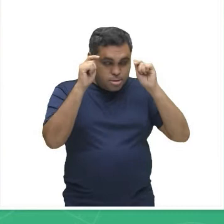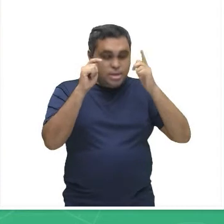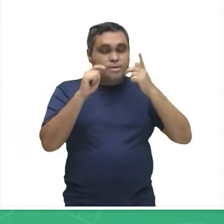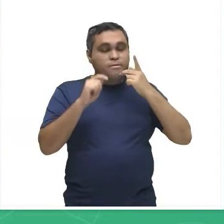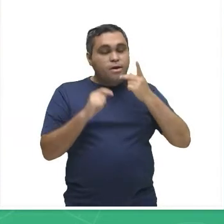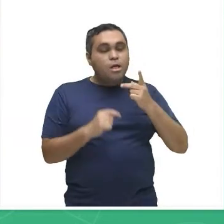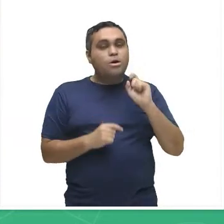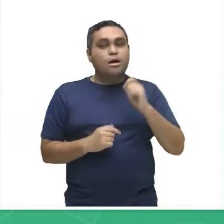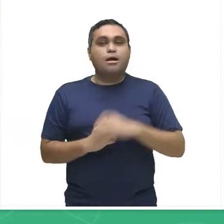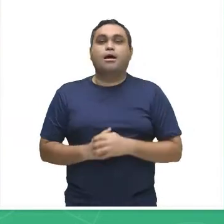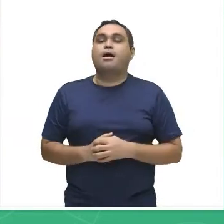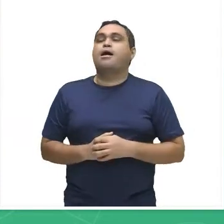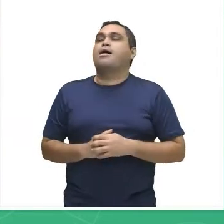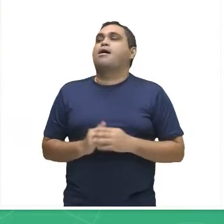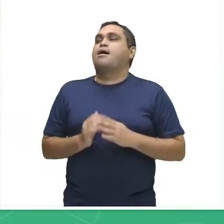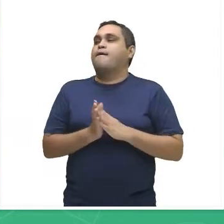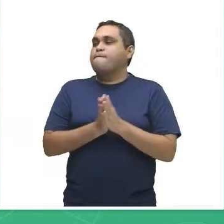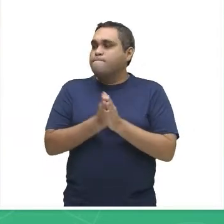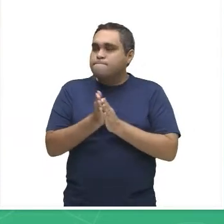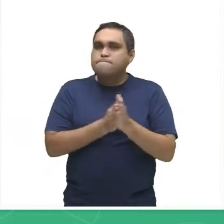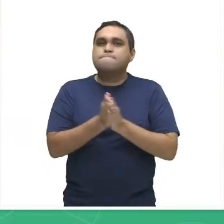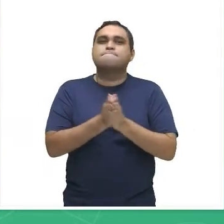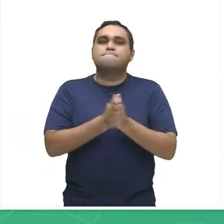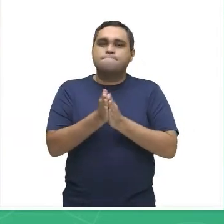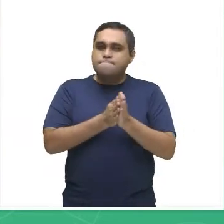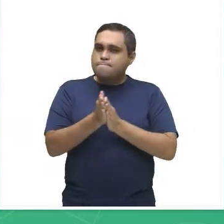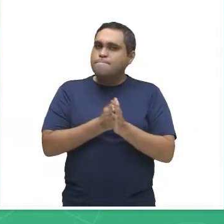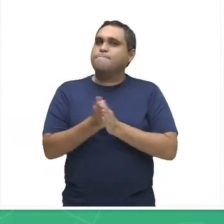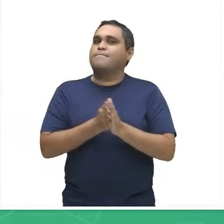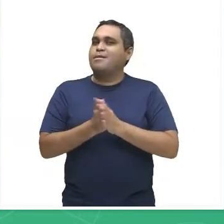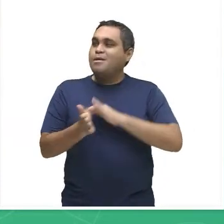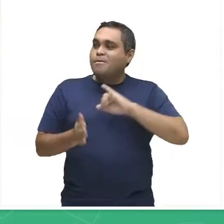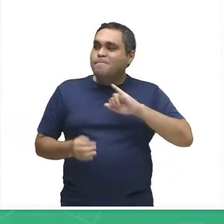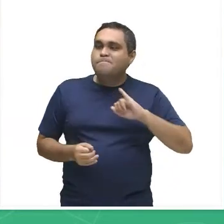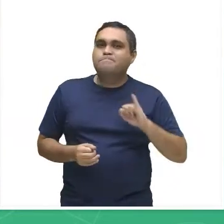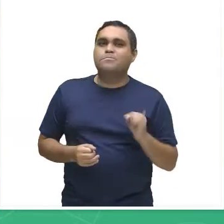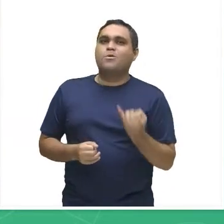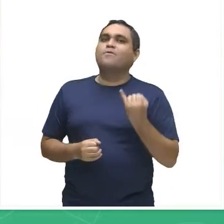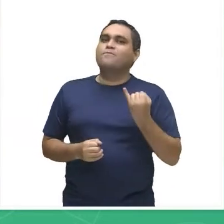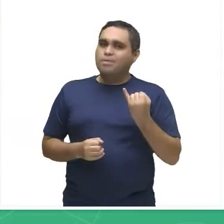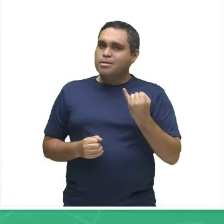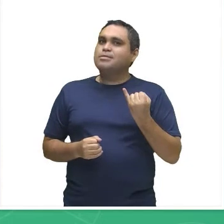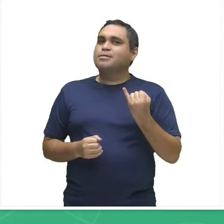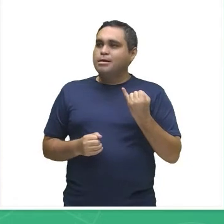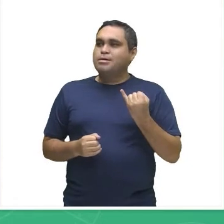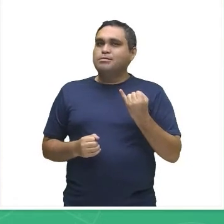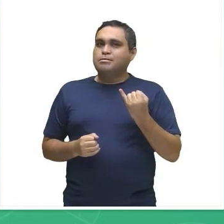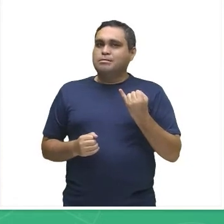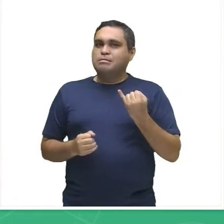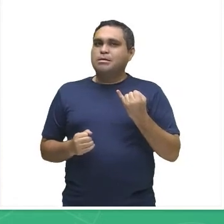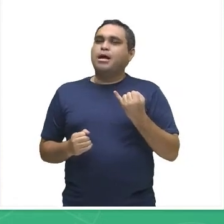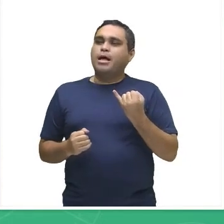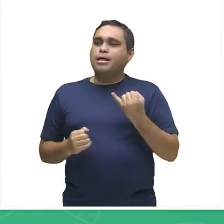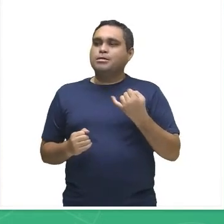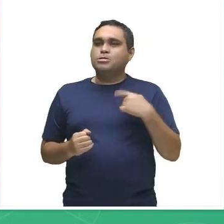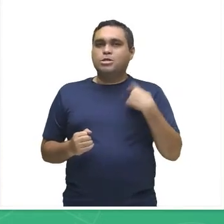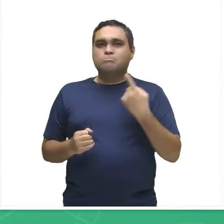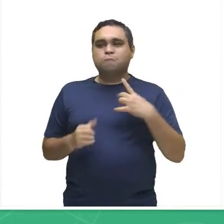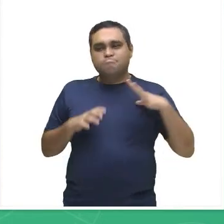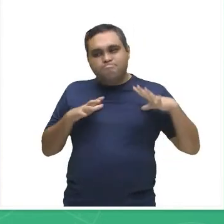a gente agora tem a chance de tomar de volta o que é nosso, tomar de volta a